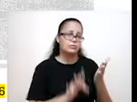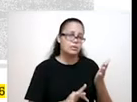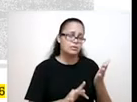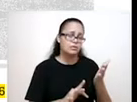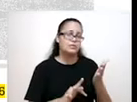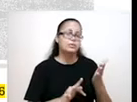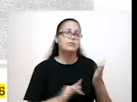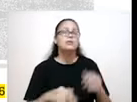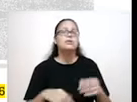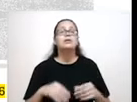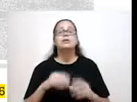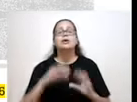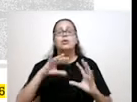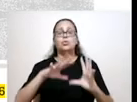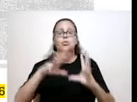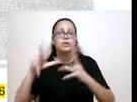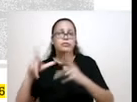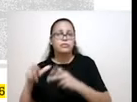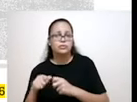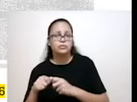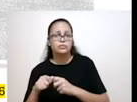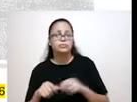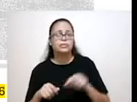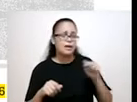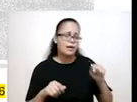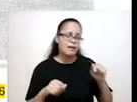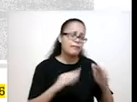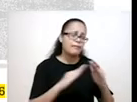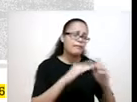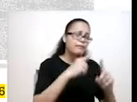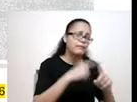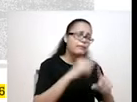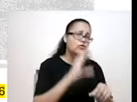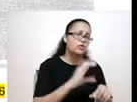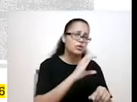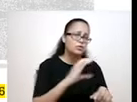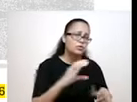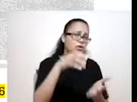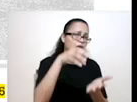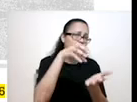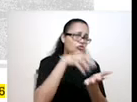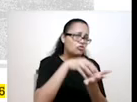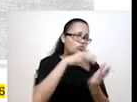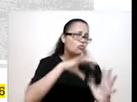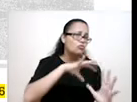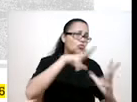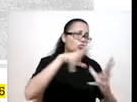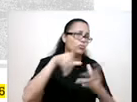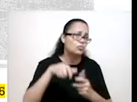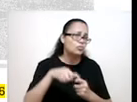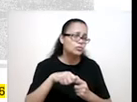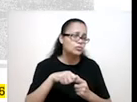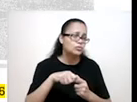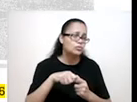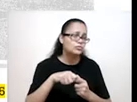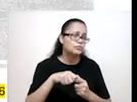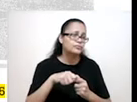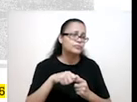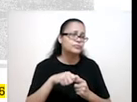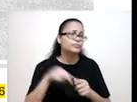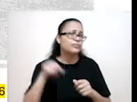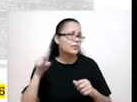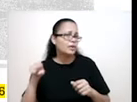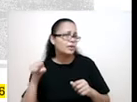funcionamento. Enquanto a Igreja Católica defendia que a Terra era o centro do universo, teoria conhecida como geocentrismo,